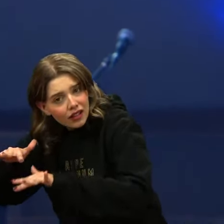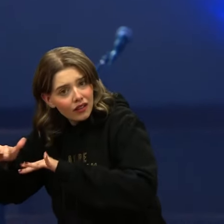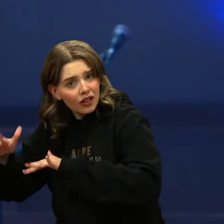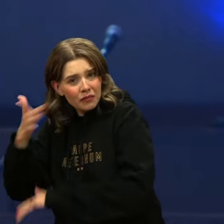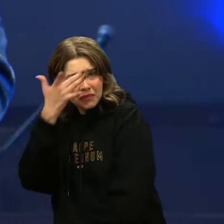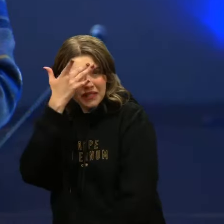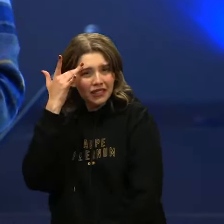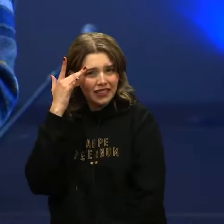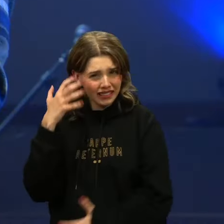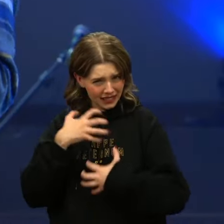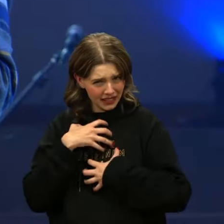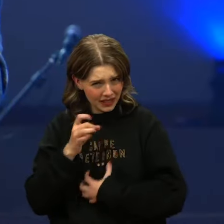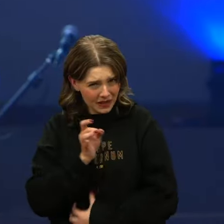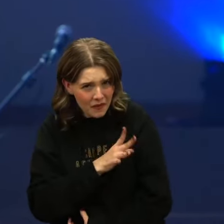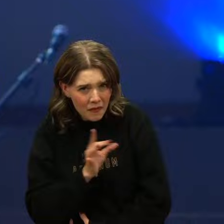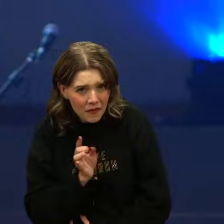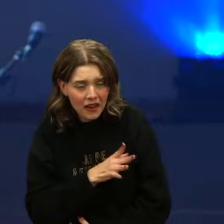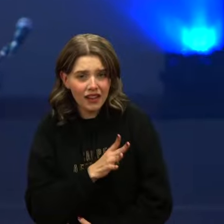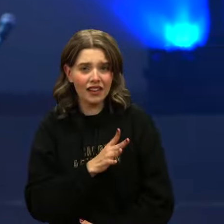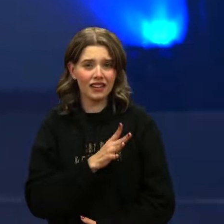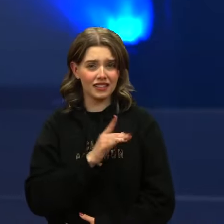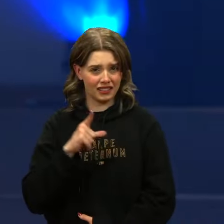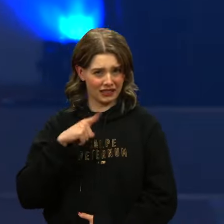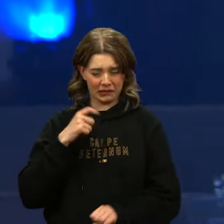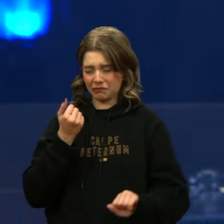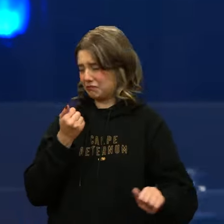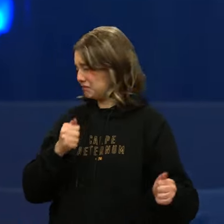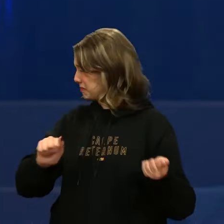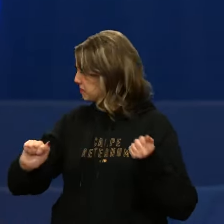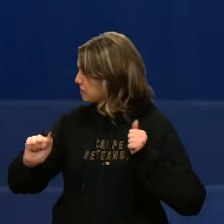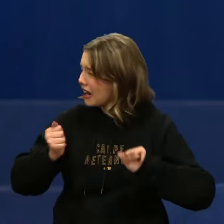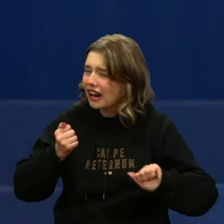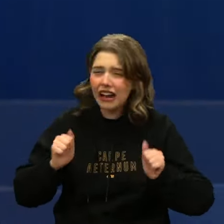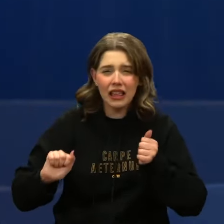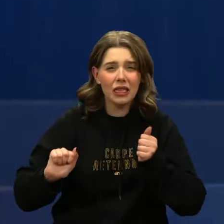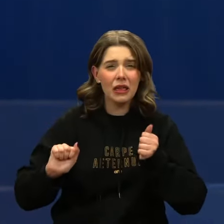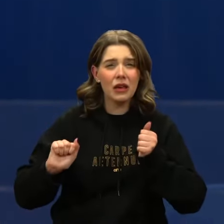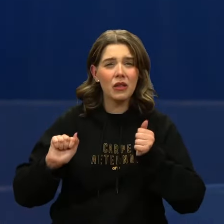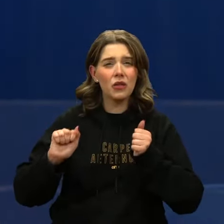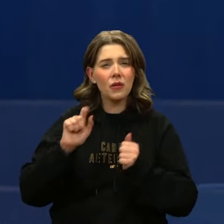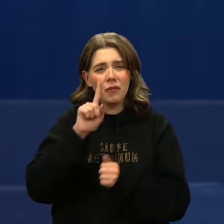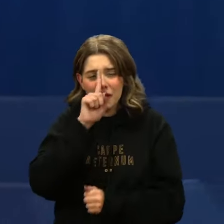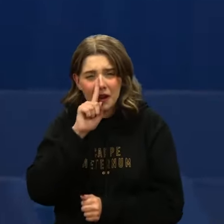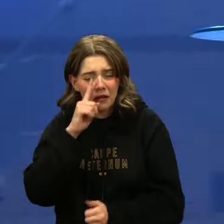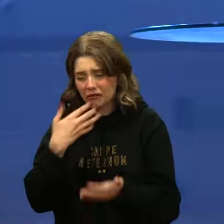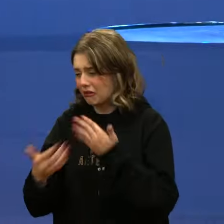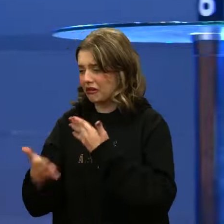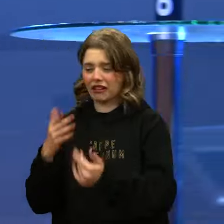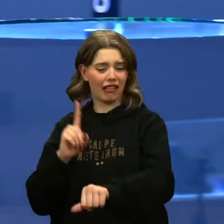estavam com medo, passando ansiedade de um iminente perigo a qualquer momento, mas